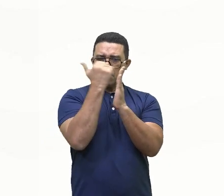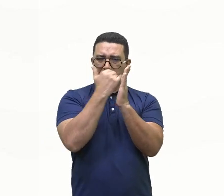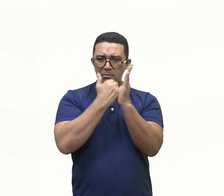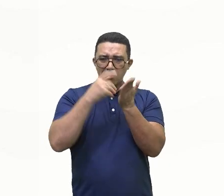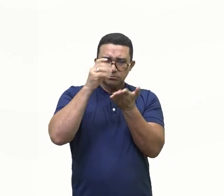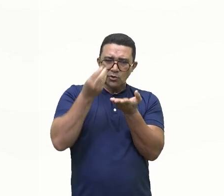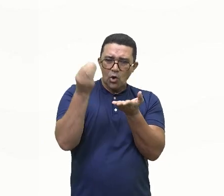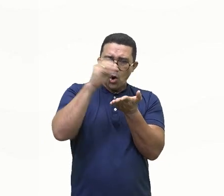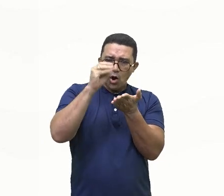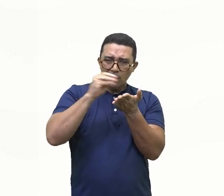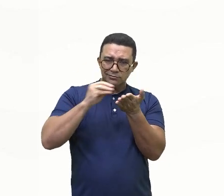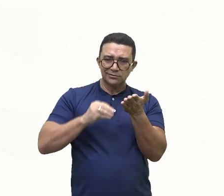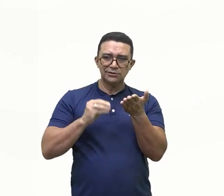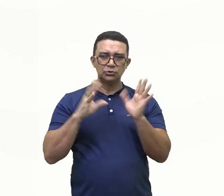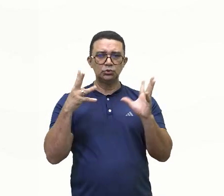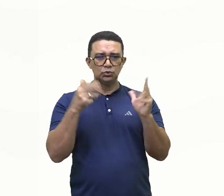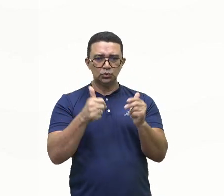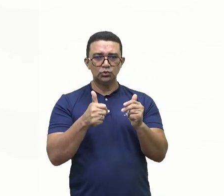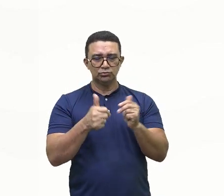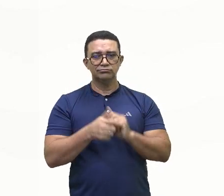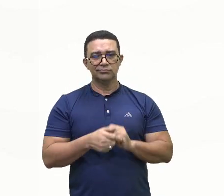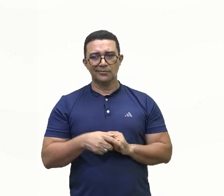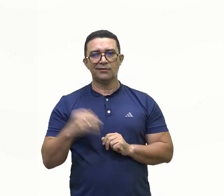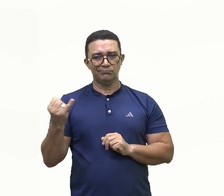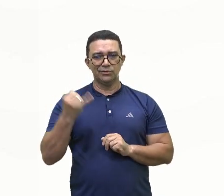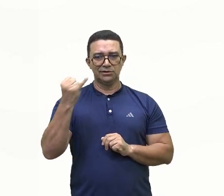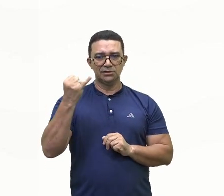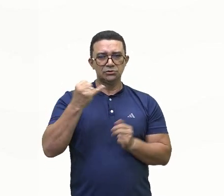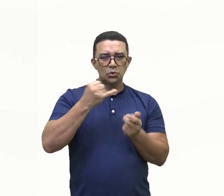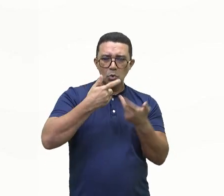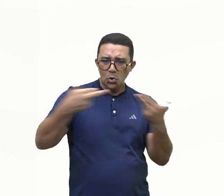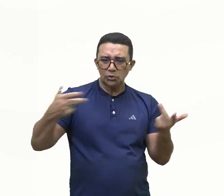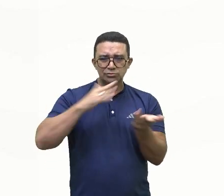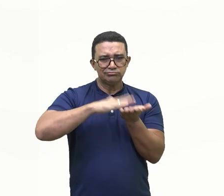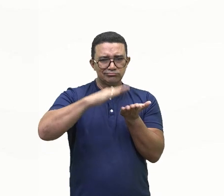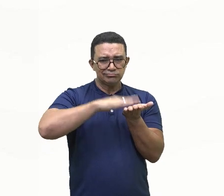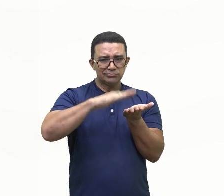todos os gastos, anote tudo que você gasta.